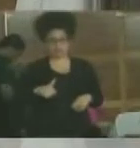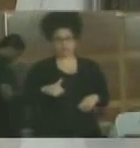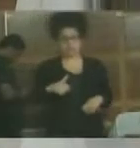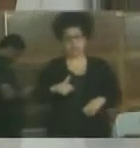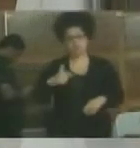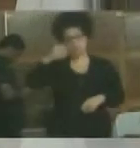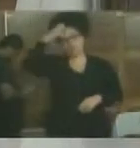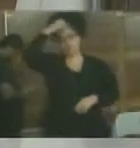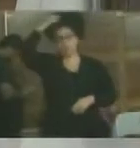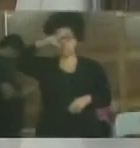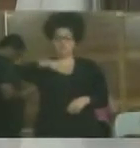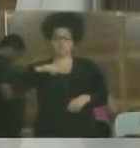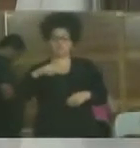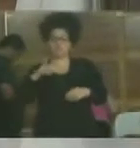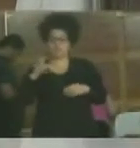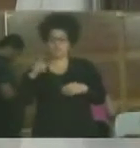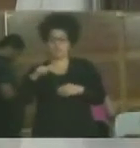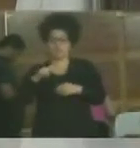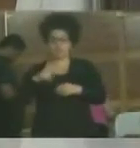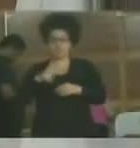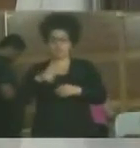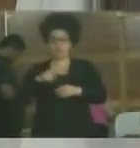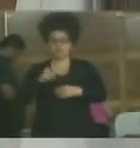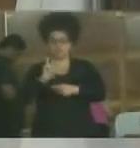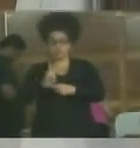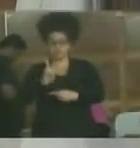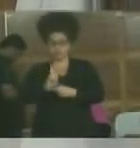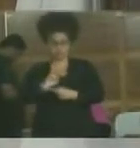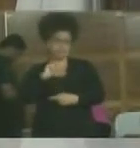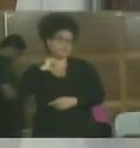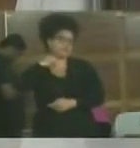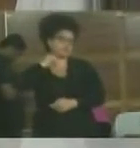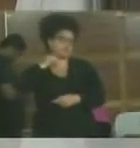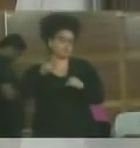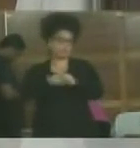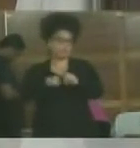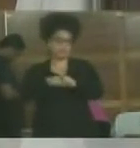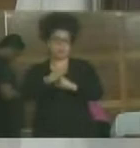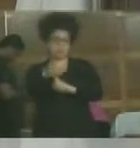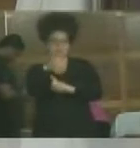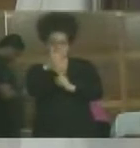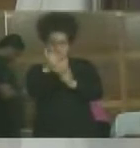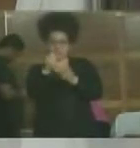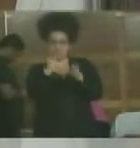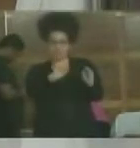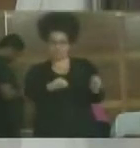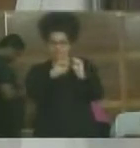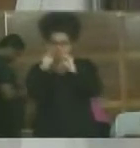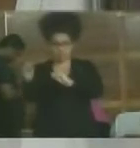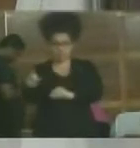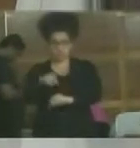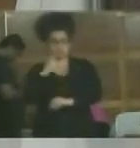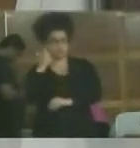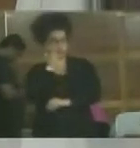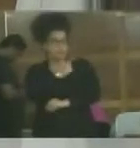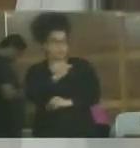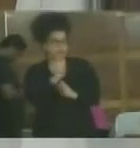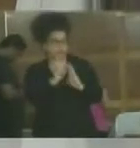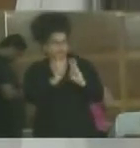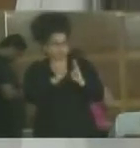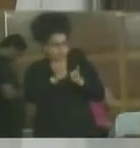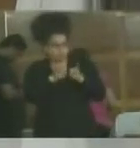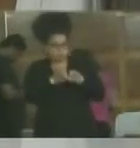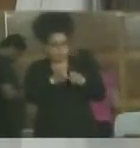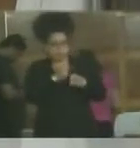que foram a barreira fiscal, que também estava prevista para sair daqui no início do ano, e nós conseguimos manter. E foi